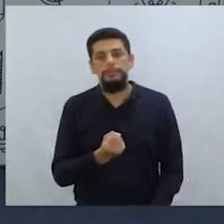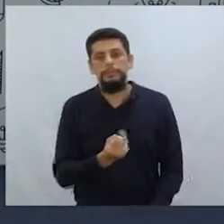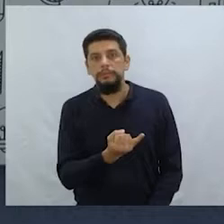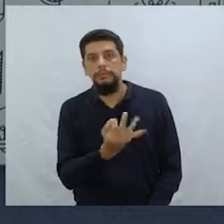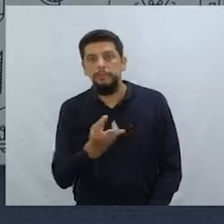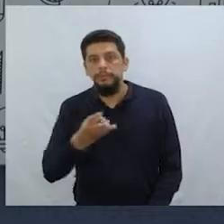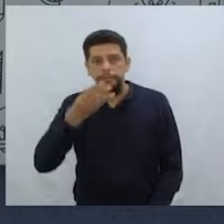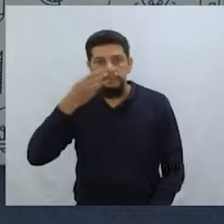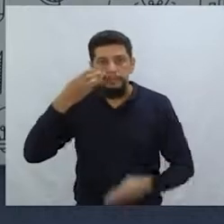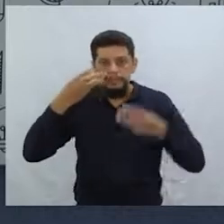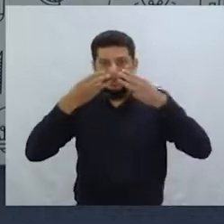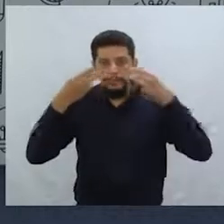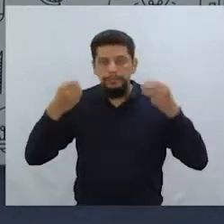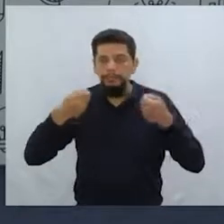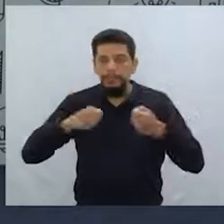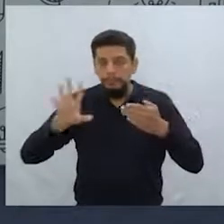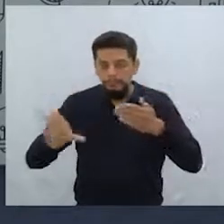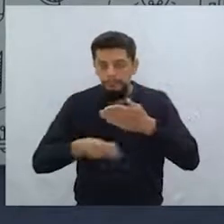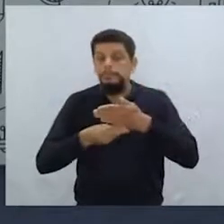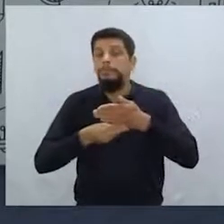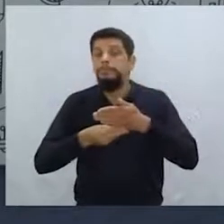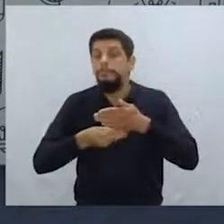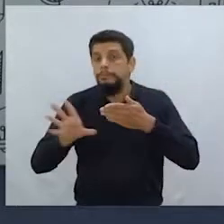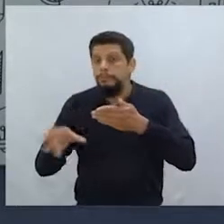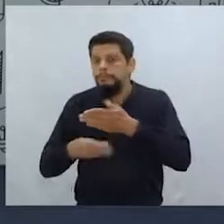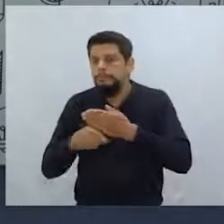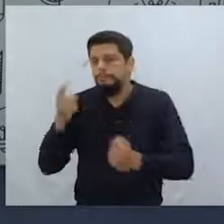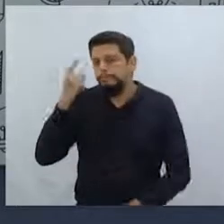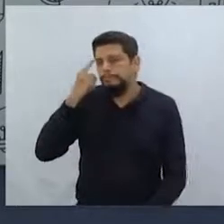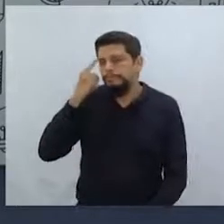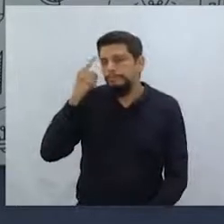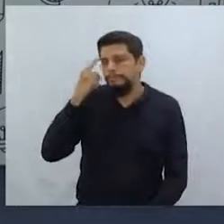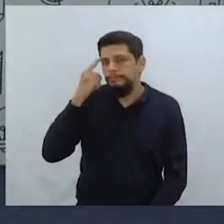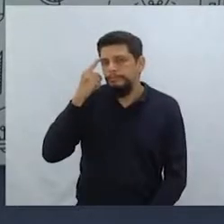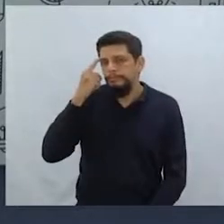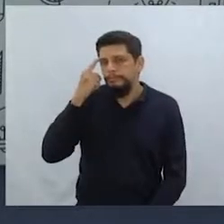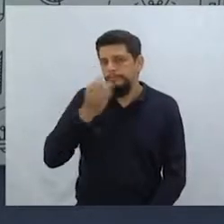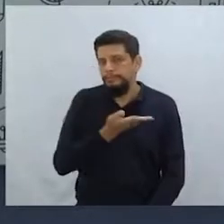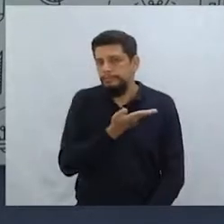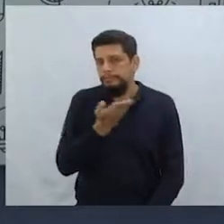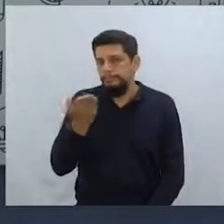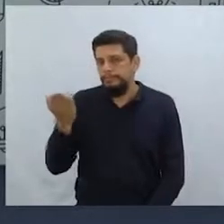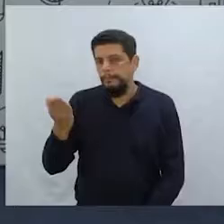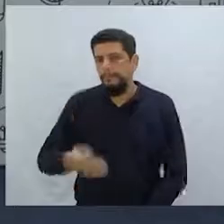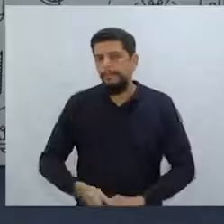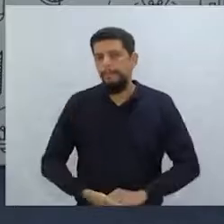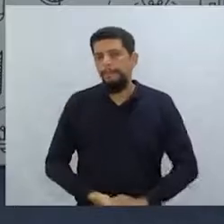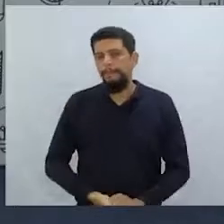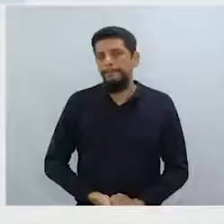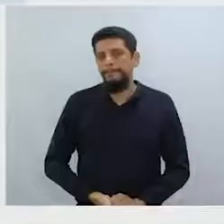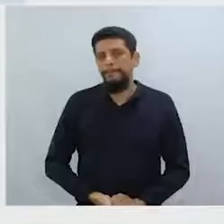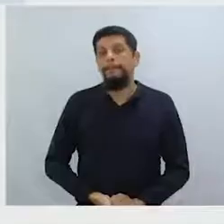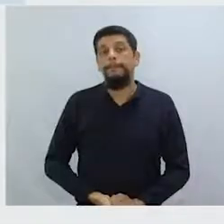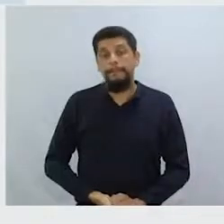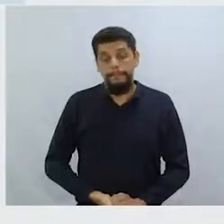Quantos gatos nós temos que acrescentar aqui? Pensem um pouquinho aí.